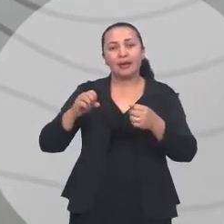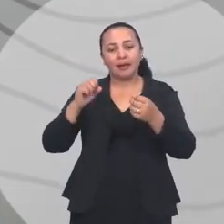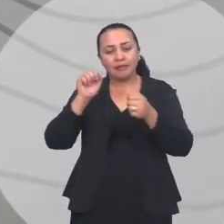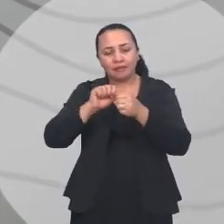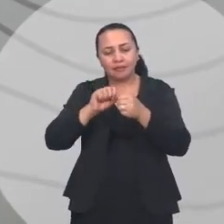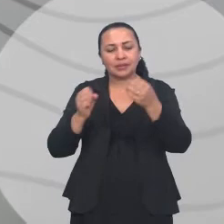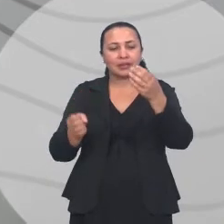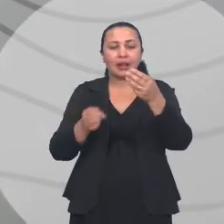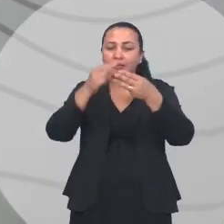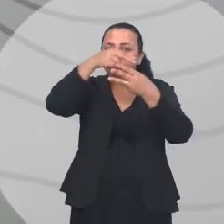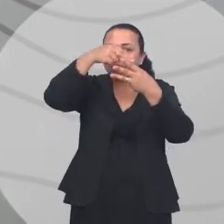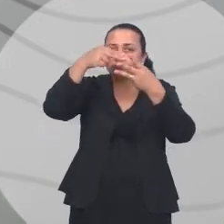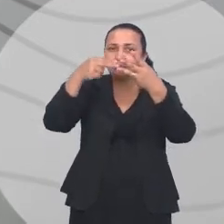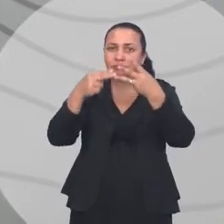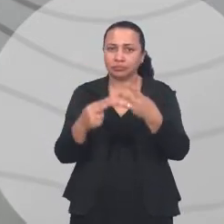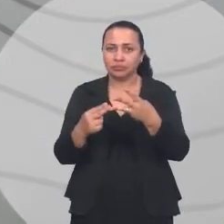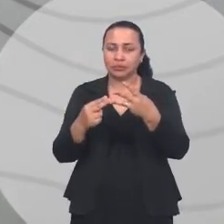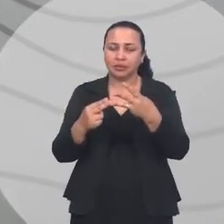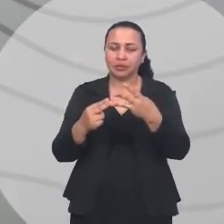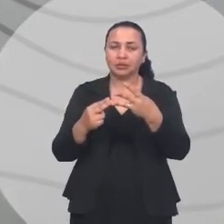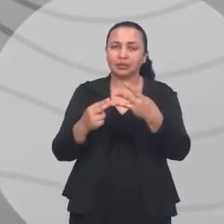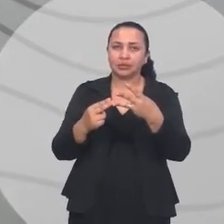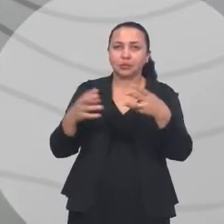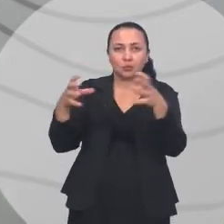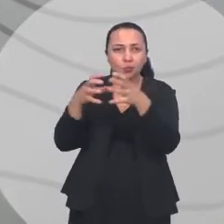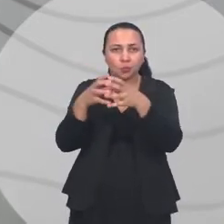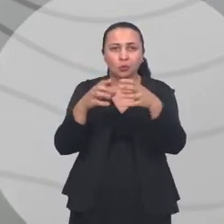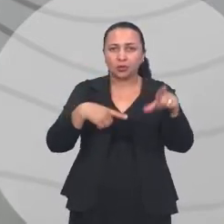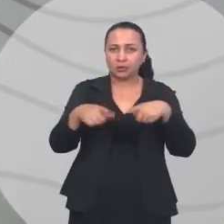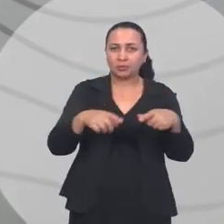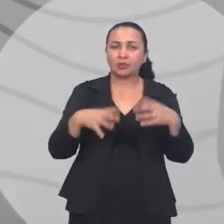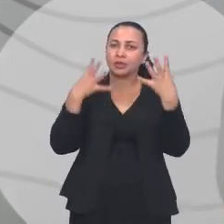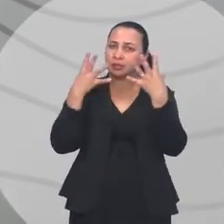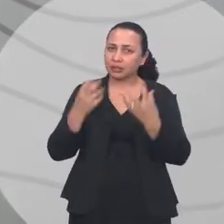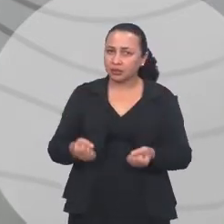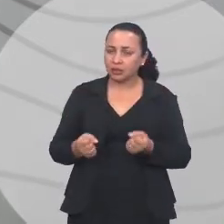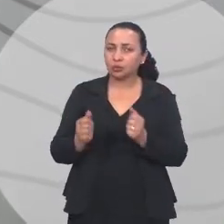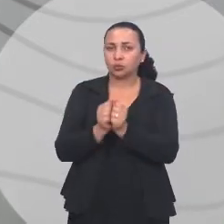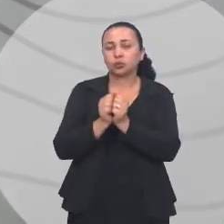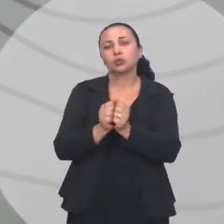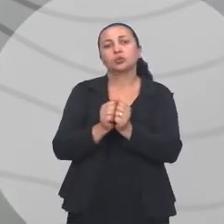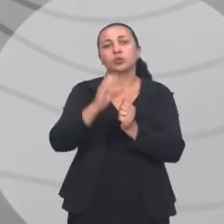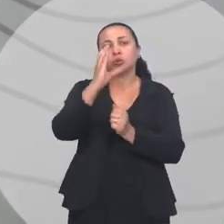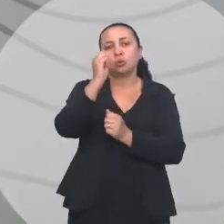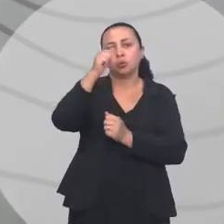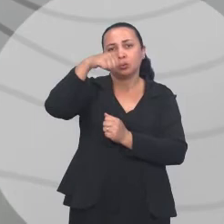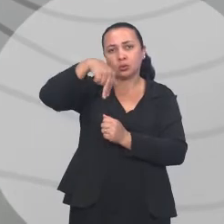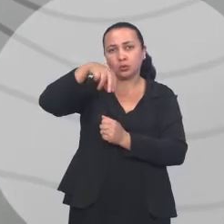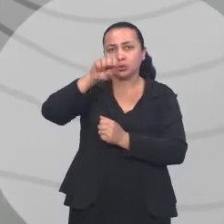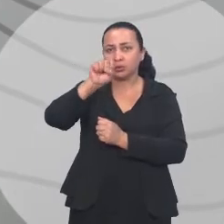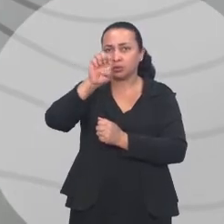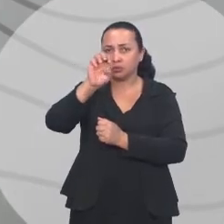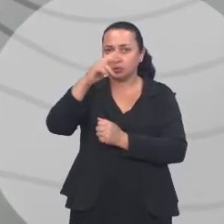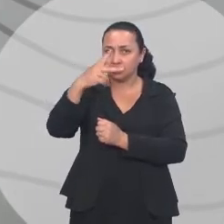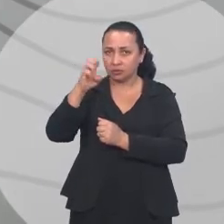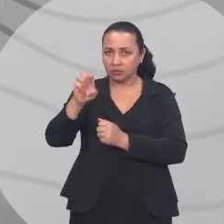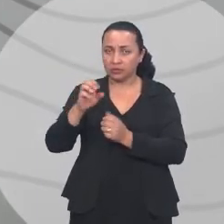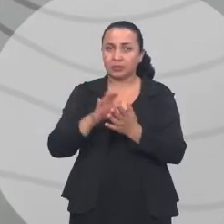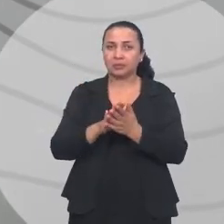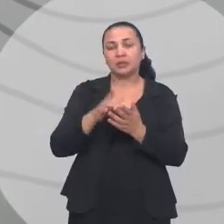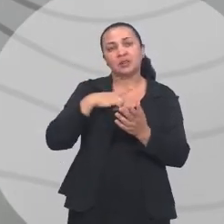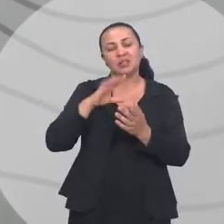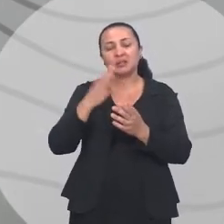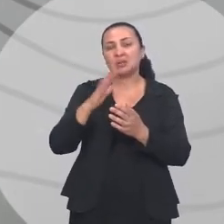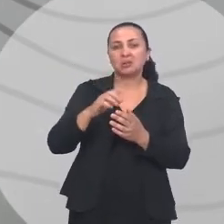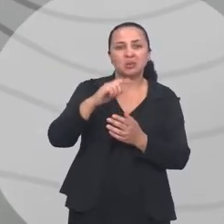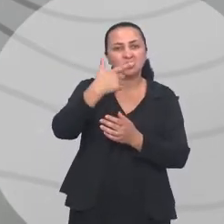instrumentos e tendo criados três instrumentos tendo aprovado no concept o regulamento do ensino remoto que a gente espera aí que isso seja